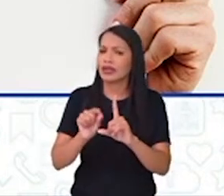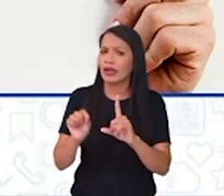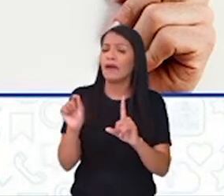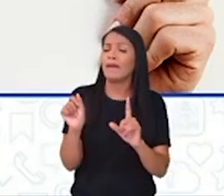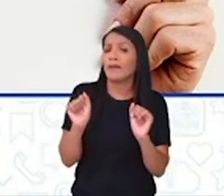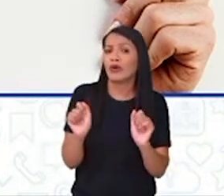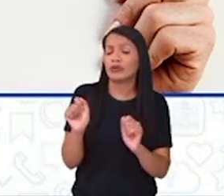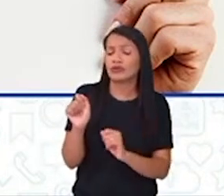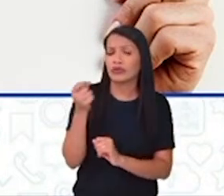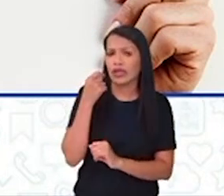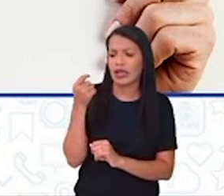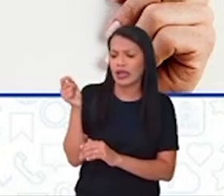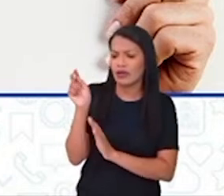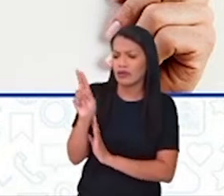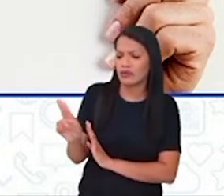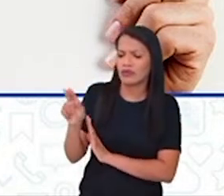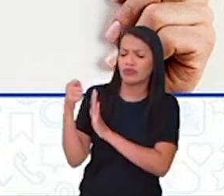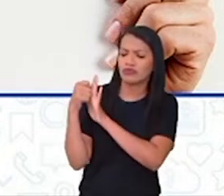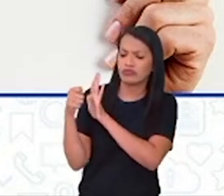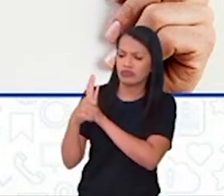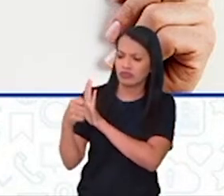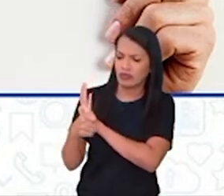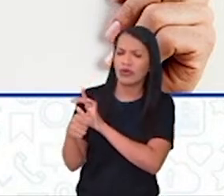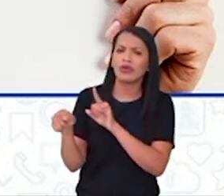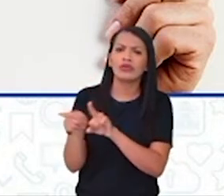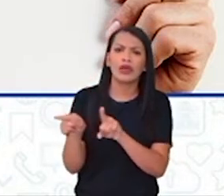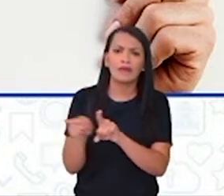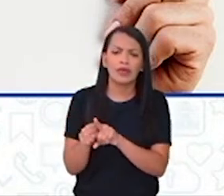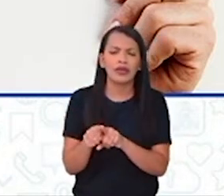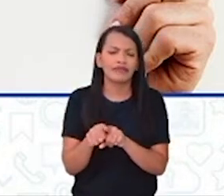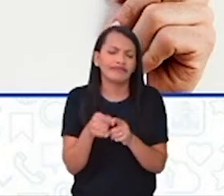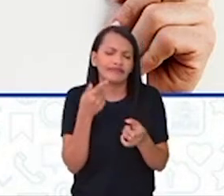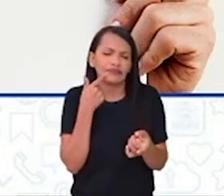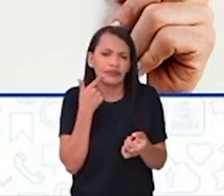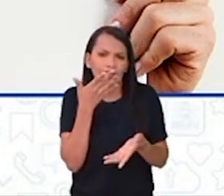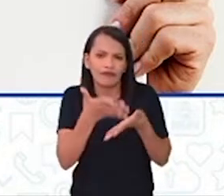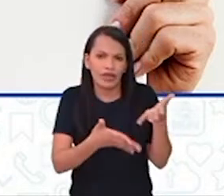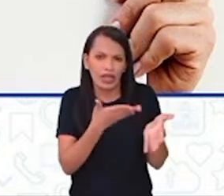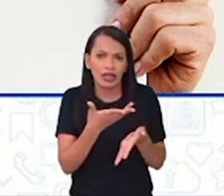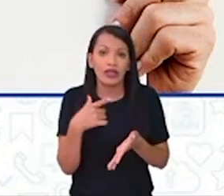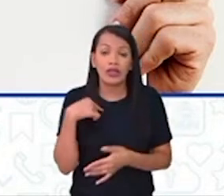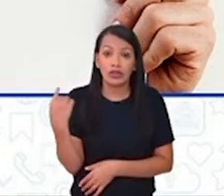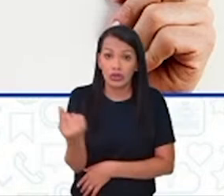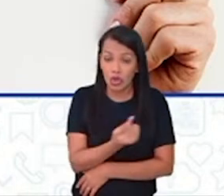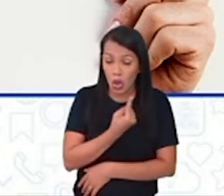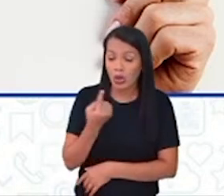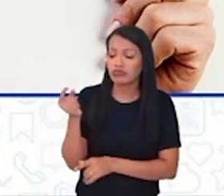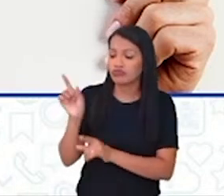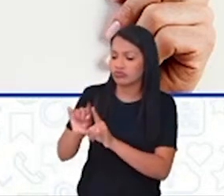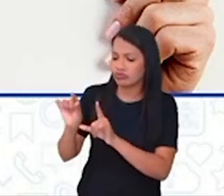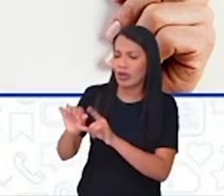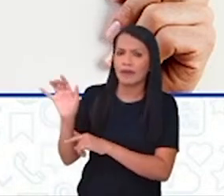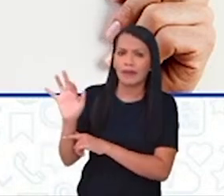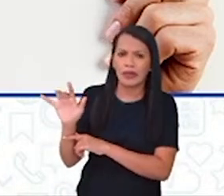usa na escrita para representar os sons da fala. Nosso alfabeto tem 26 letras. Ou o conjunto